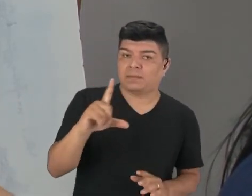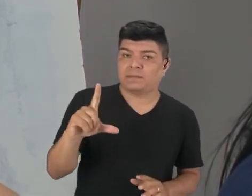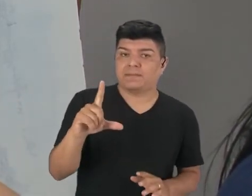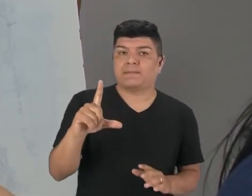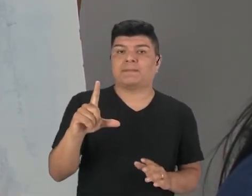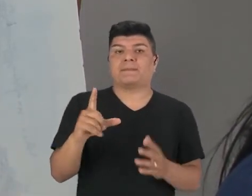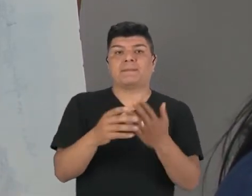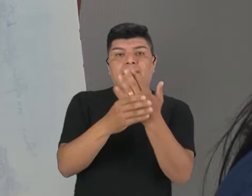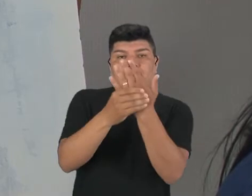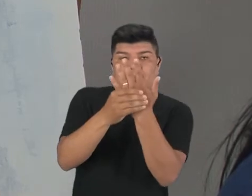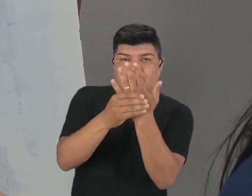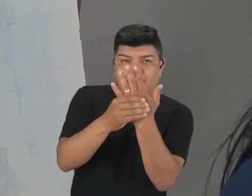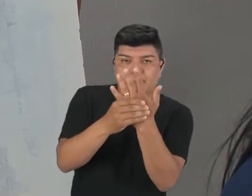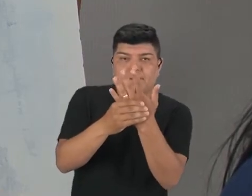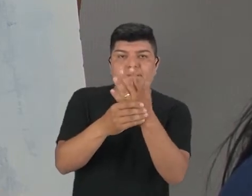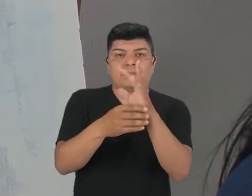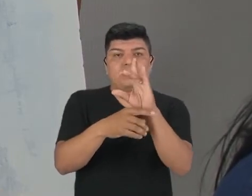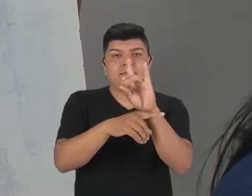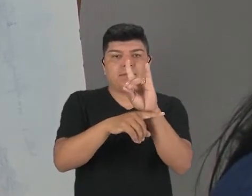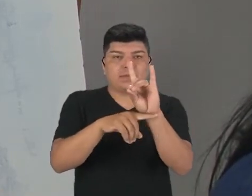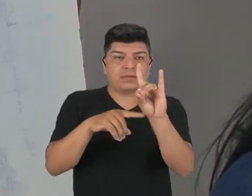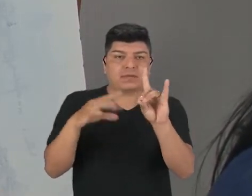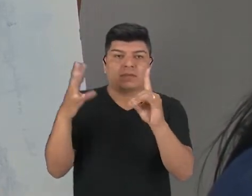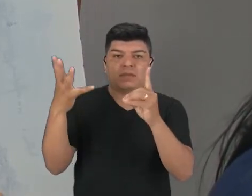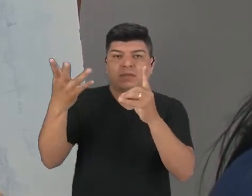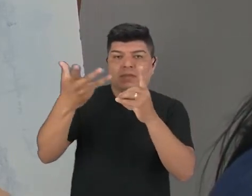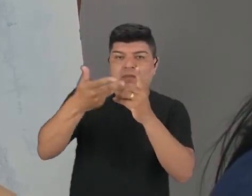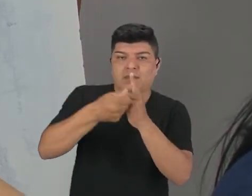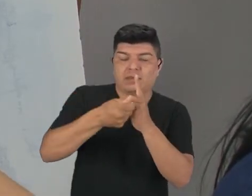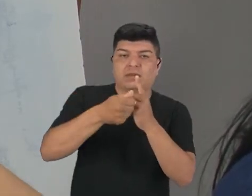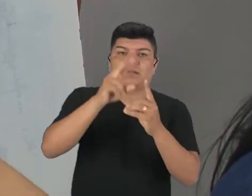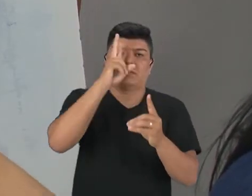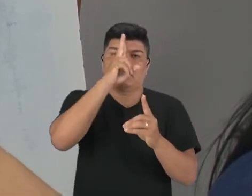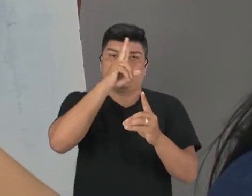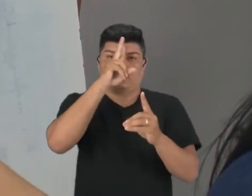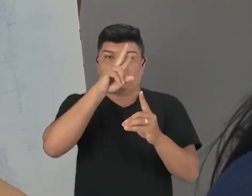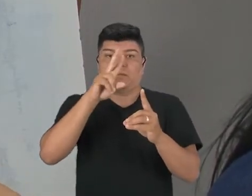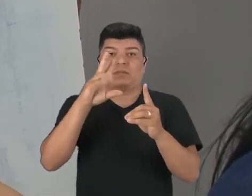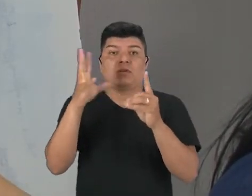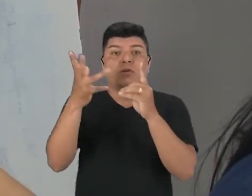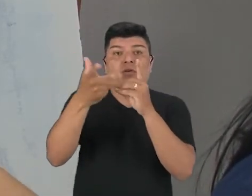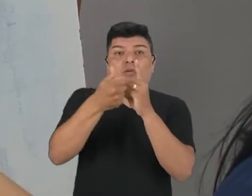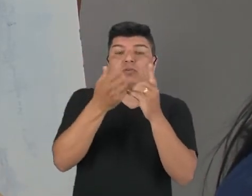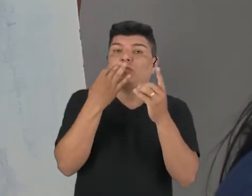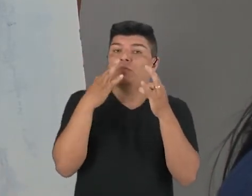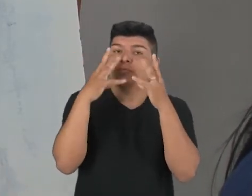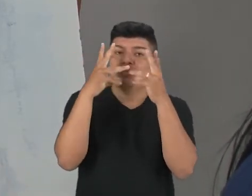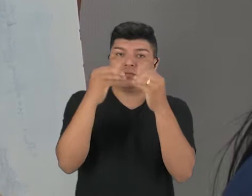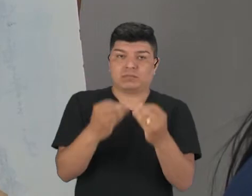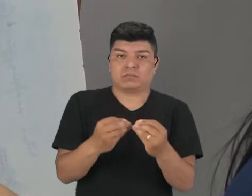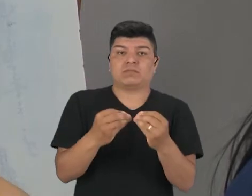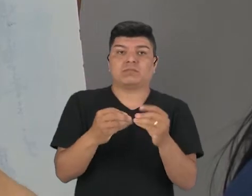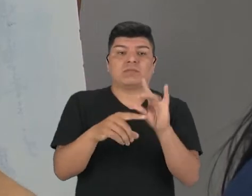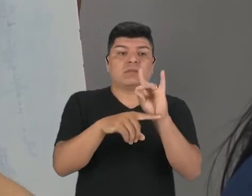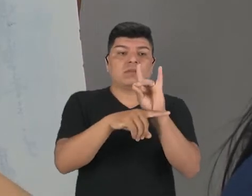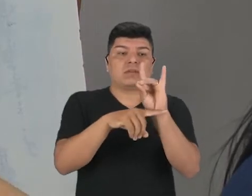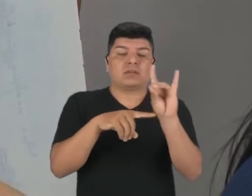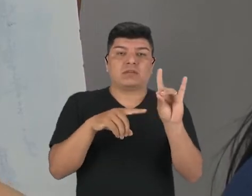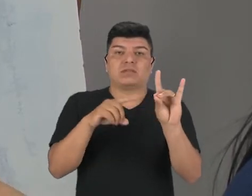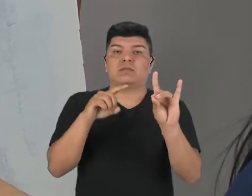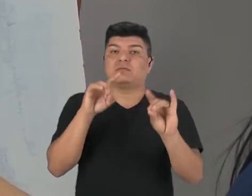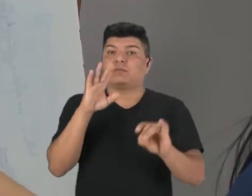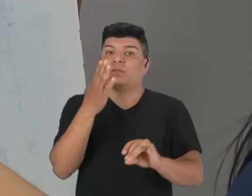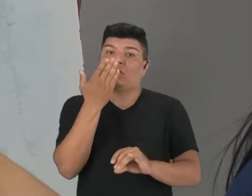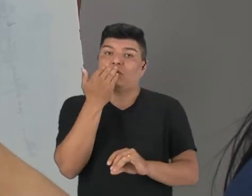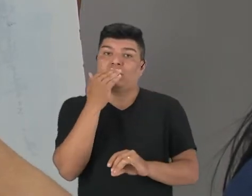em onívoro, carnívoro e herbívoro. Lembrando, onívoro é que se alimenta de tudo. Carnívoro é